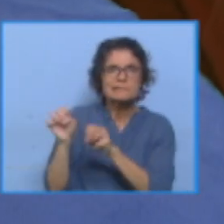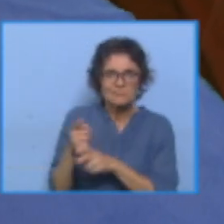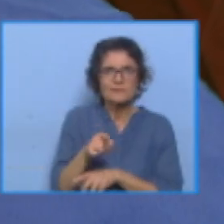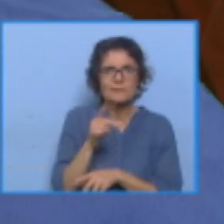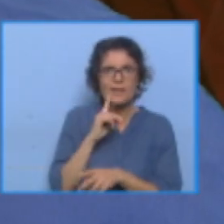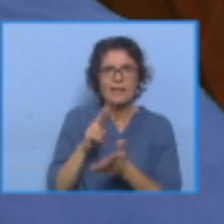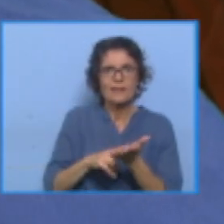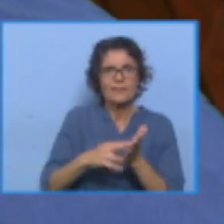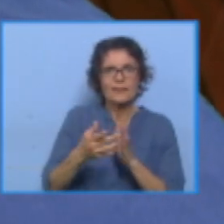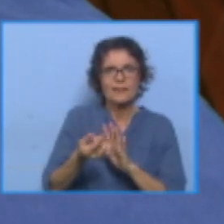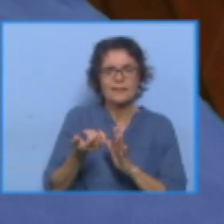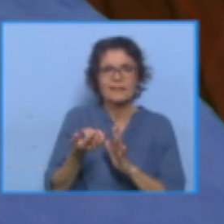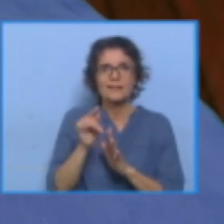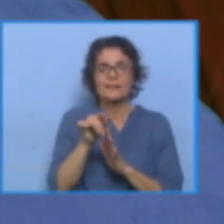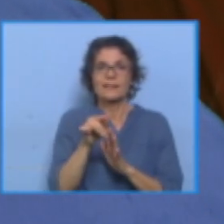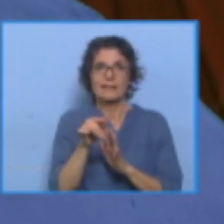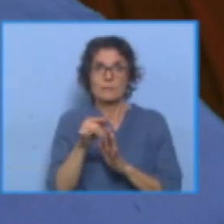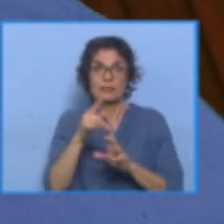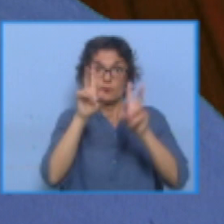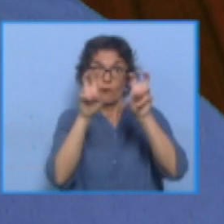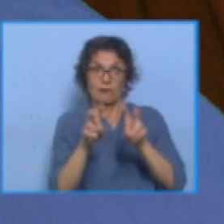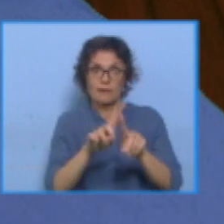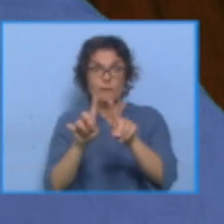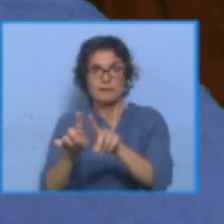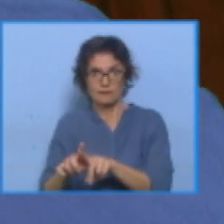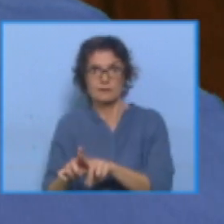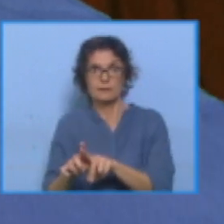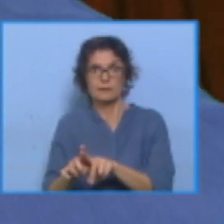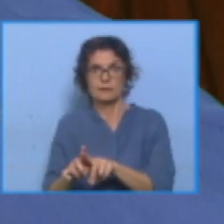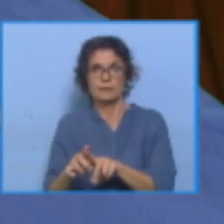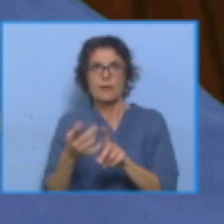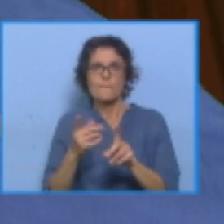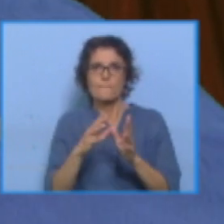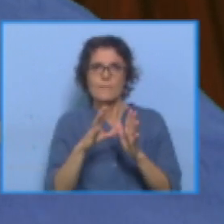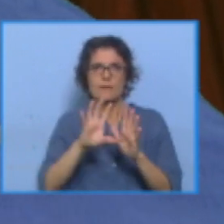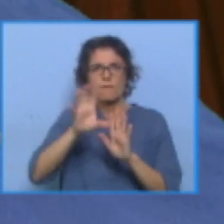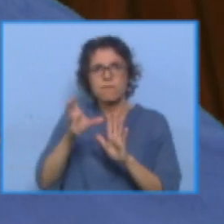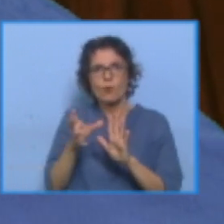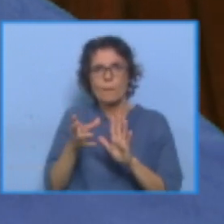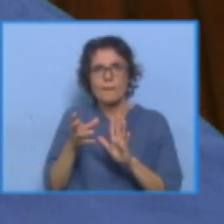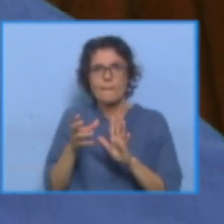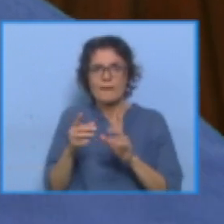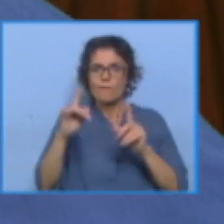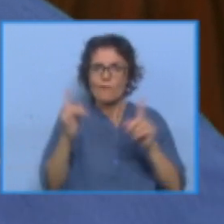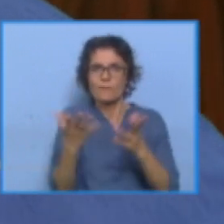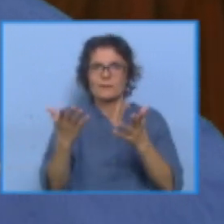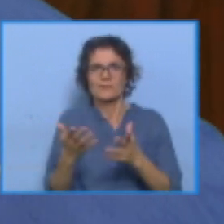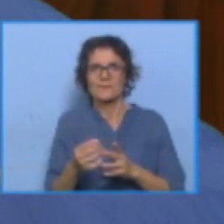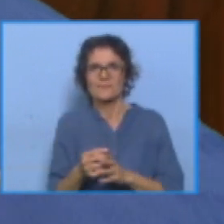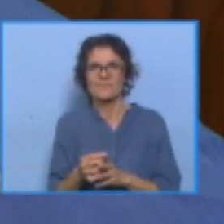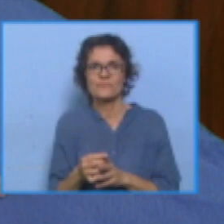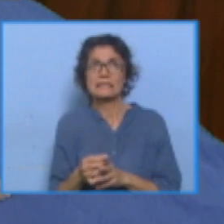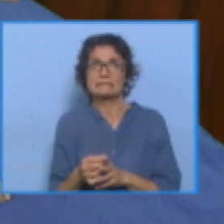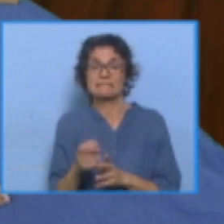pessoas, abordando temas diversificados, mas de forma assim mais condensada. Exatamente, eu acredito que